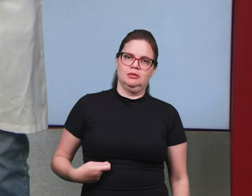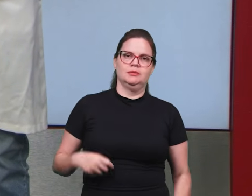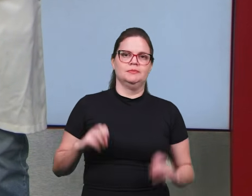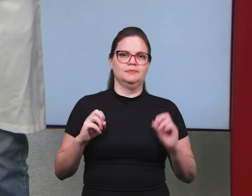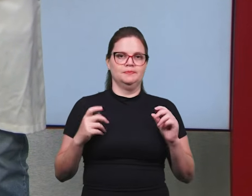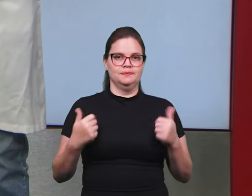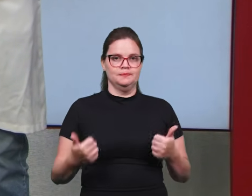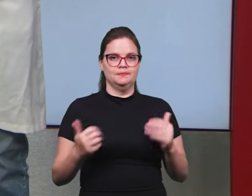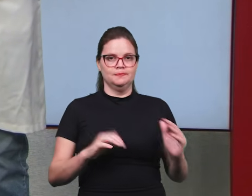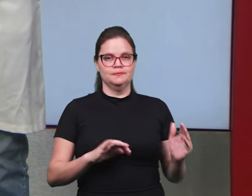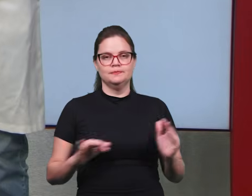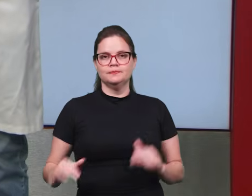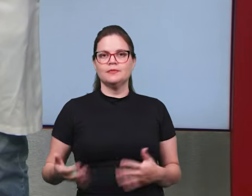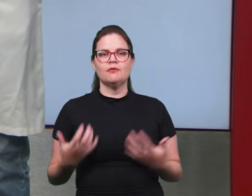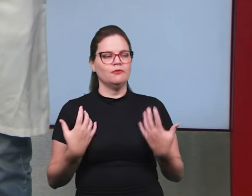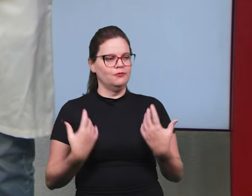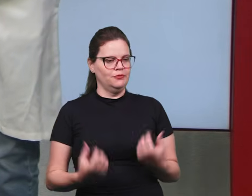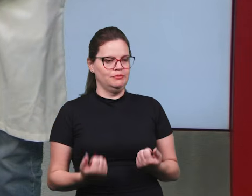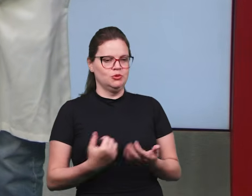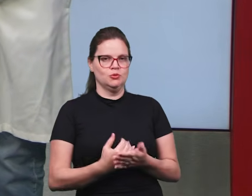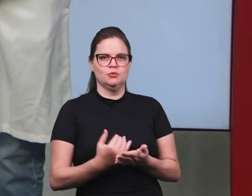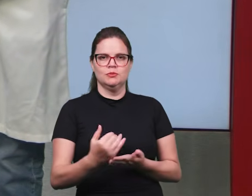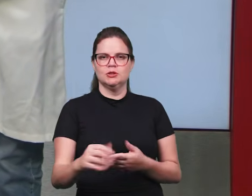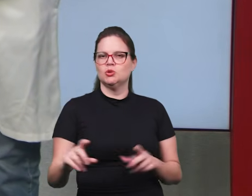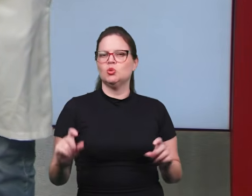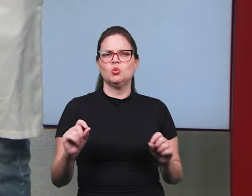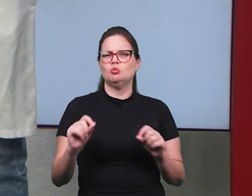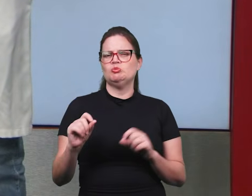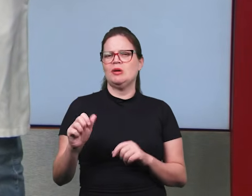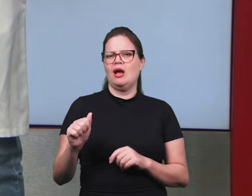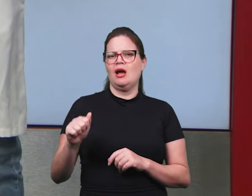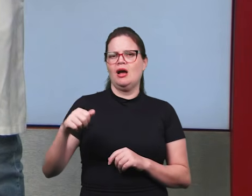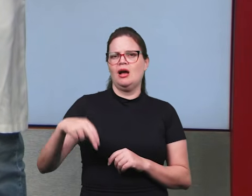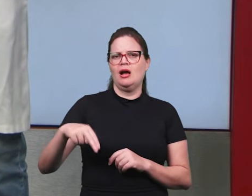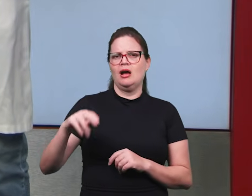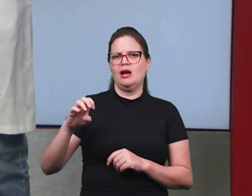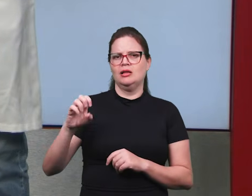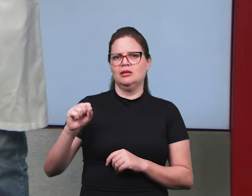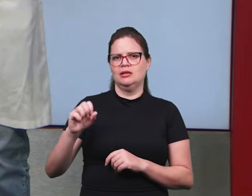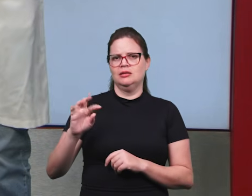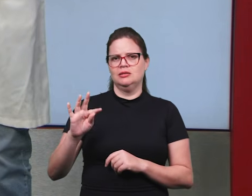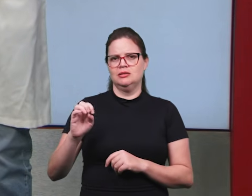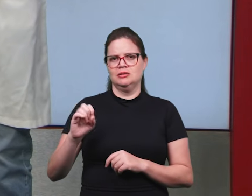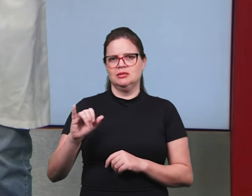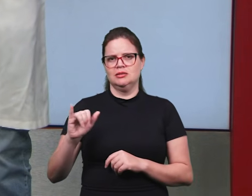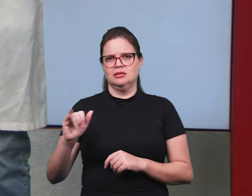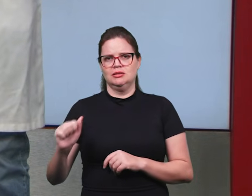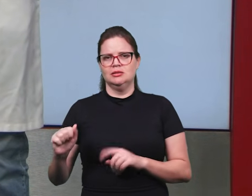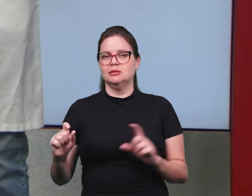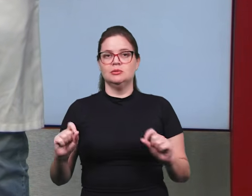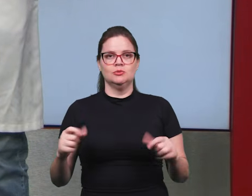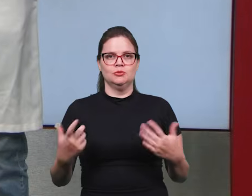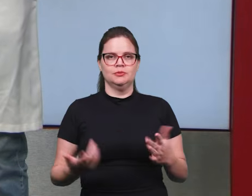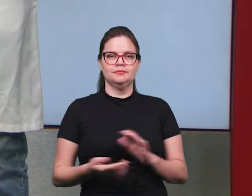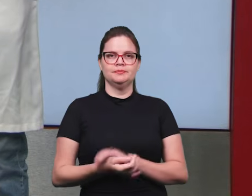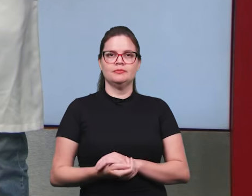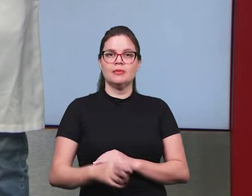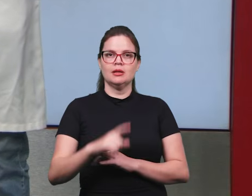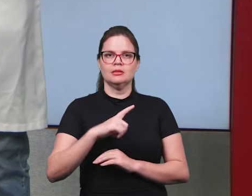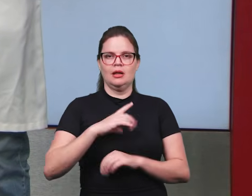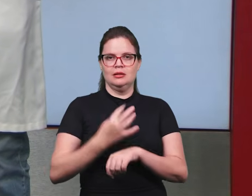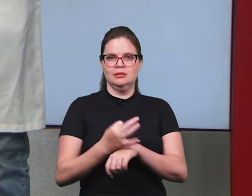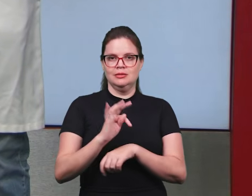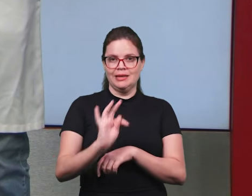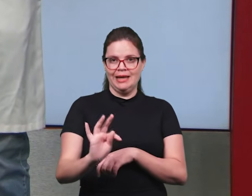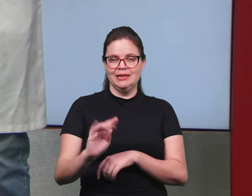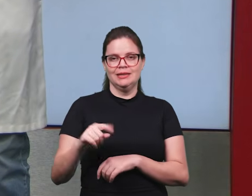Bom, Hudson, vamos começar então? O que é anestesia? Então, a anestesia é um conjunto de